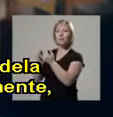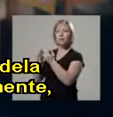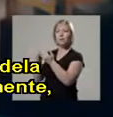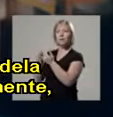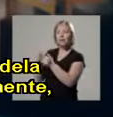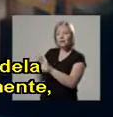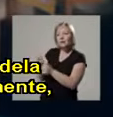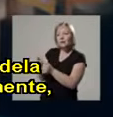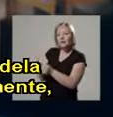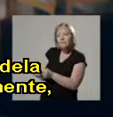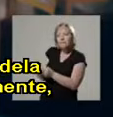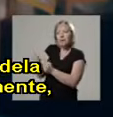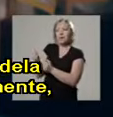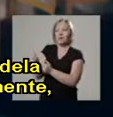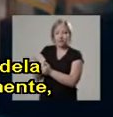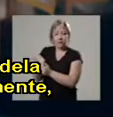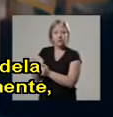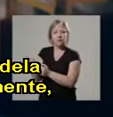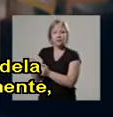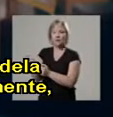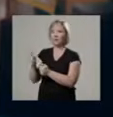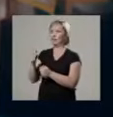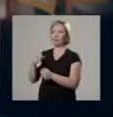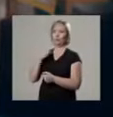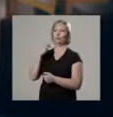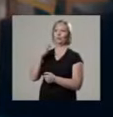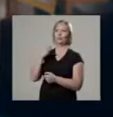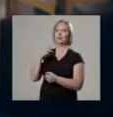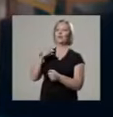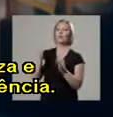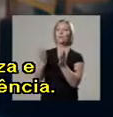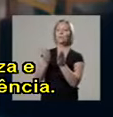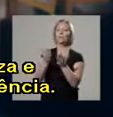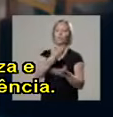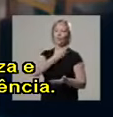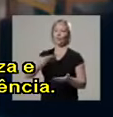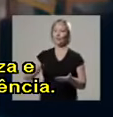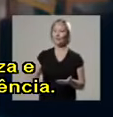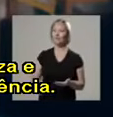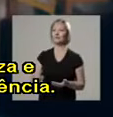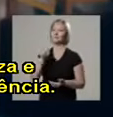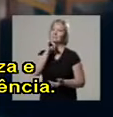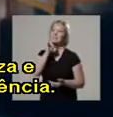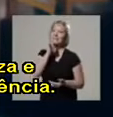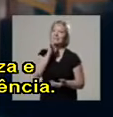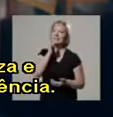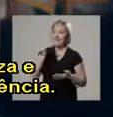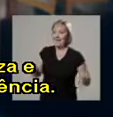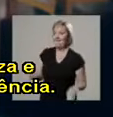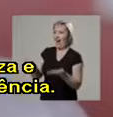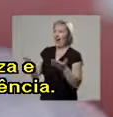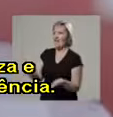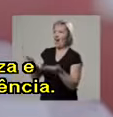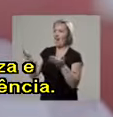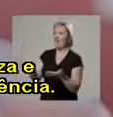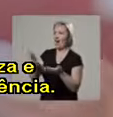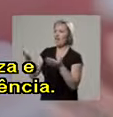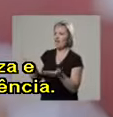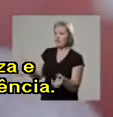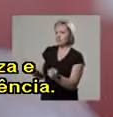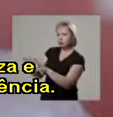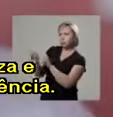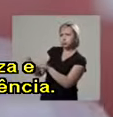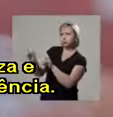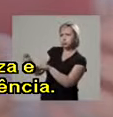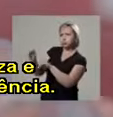ela, dela se formar profissionalmente, trabalhar, né,